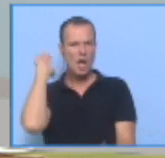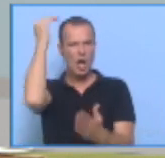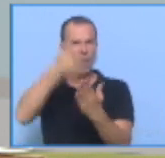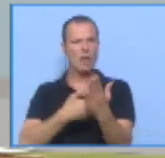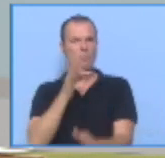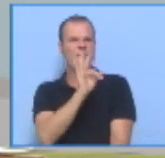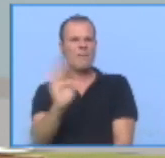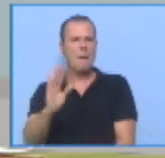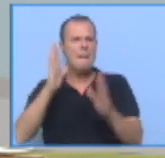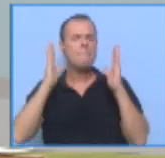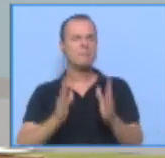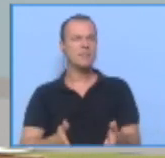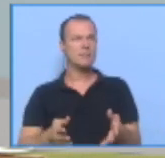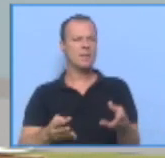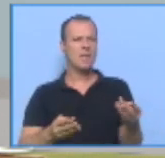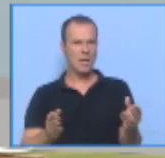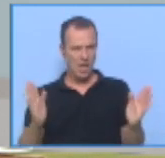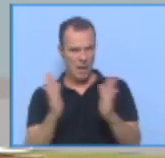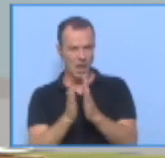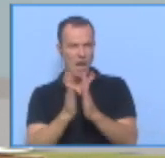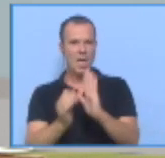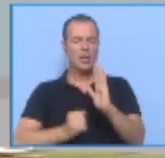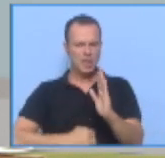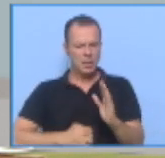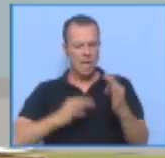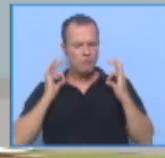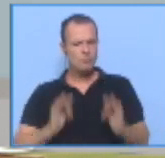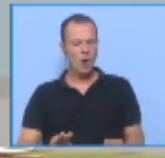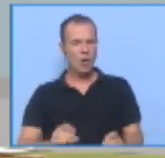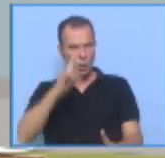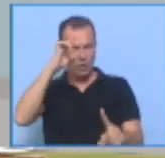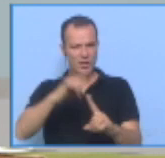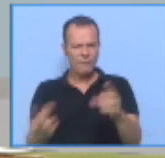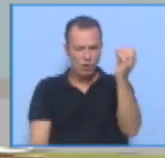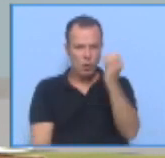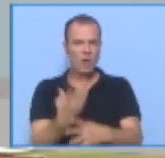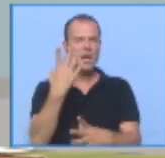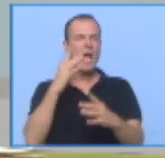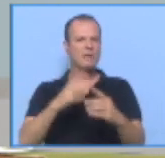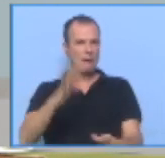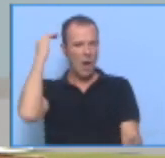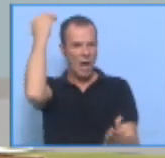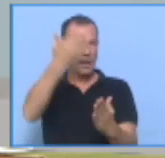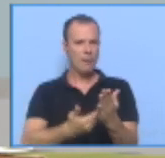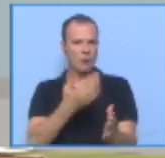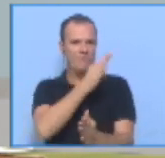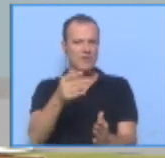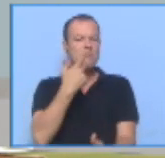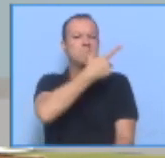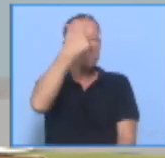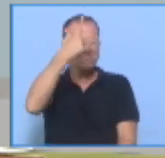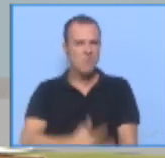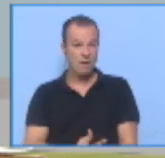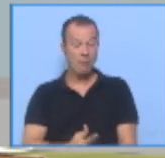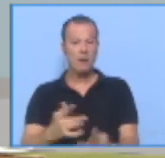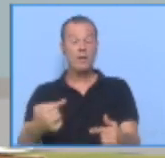Francesa precisa da seiva cristã para poder ser verdadeiramente a República Francesa. Ou seja, o que ele reconhece é que a República